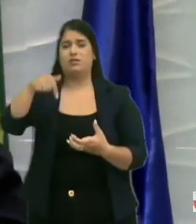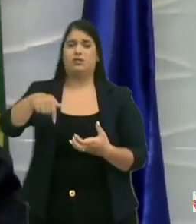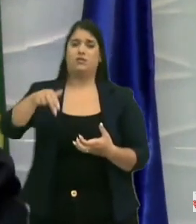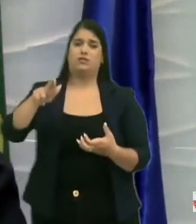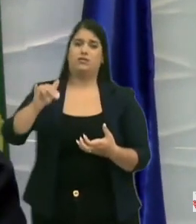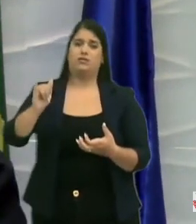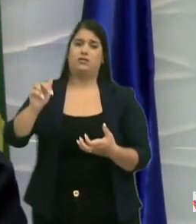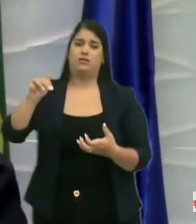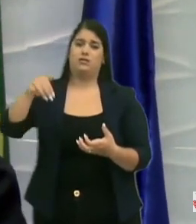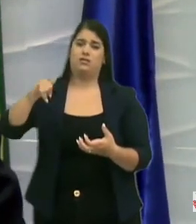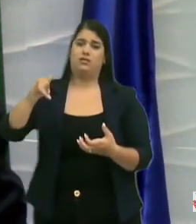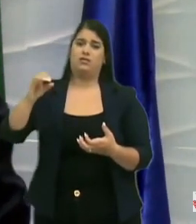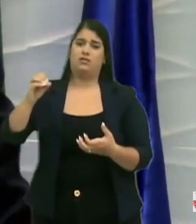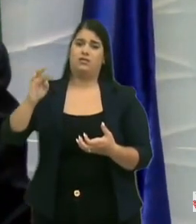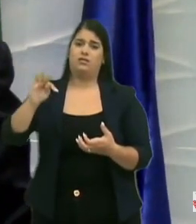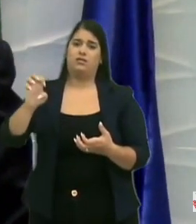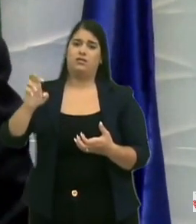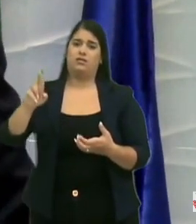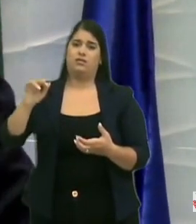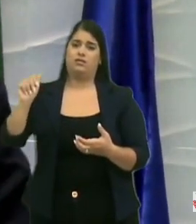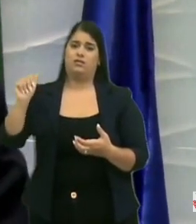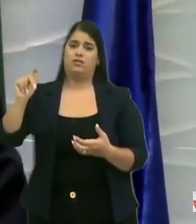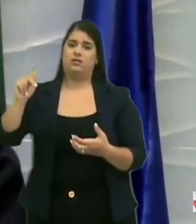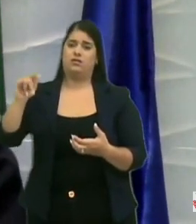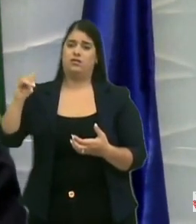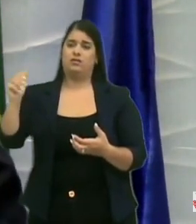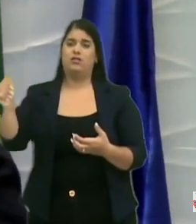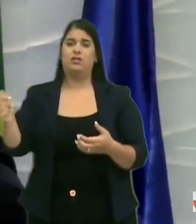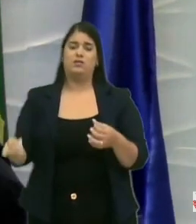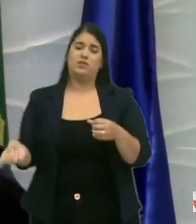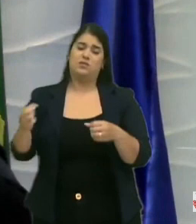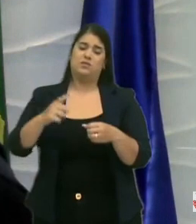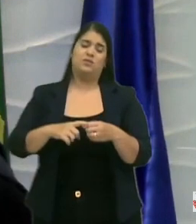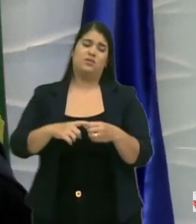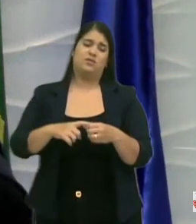quimioterapia. Quem faz quimioterapia, quando volta de lá, volta fraco.